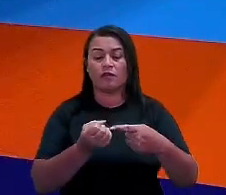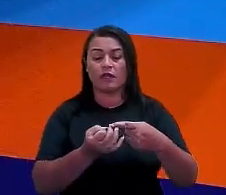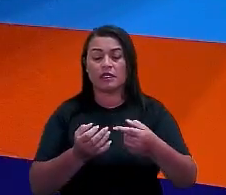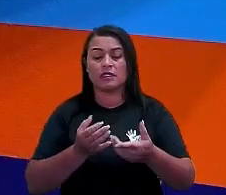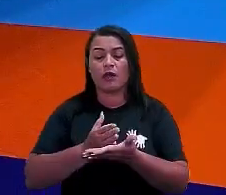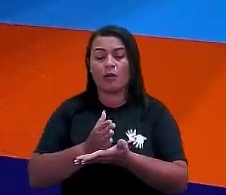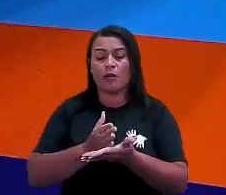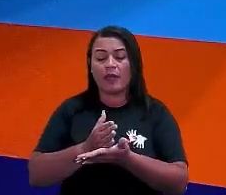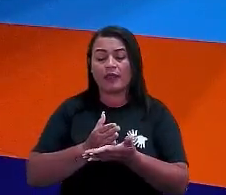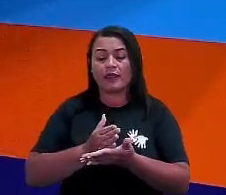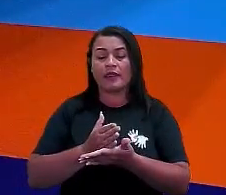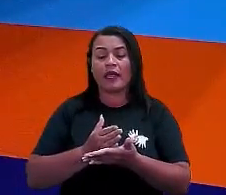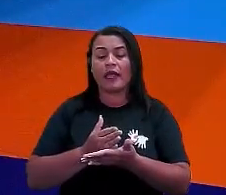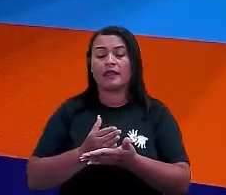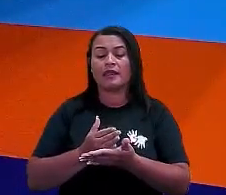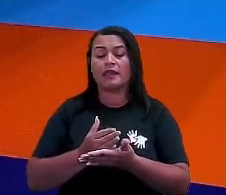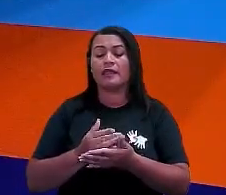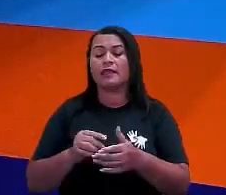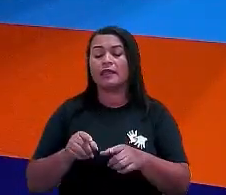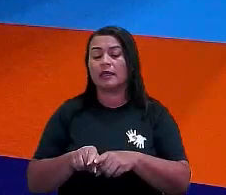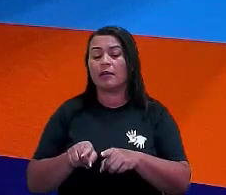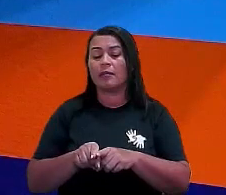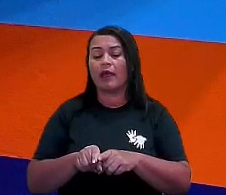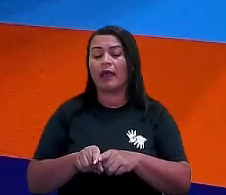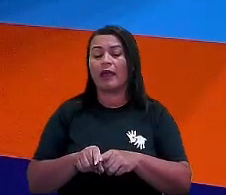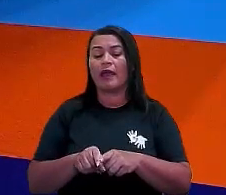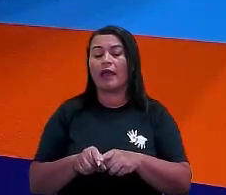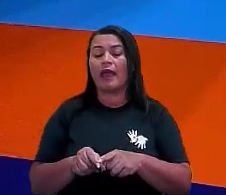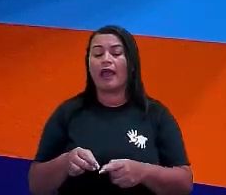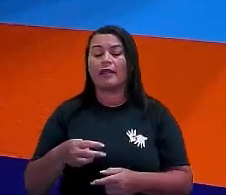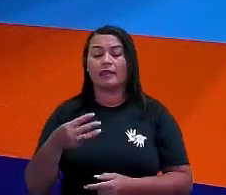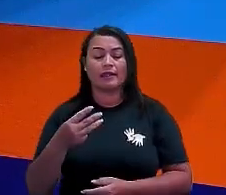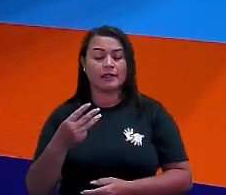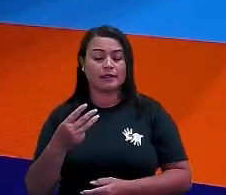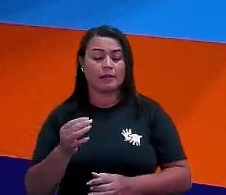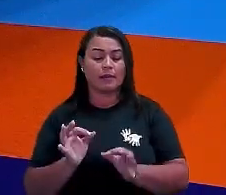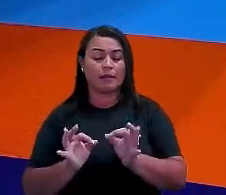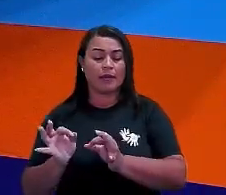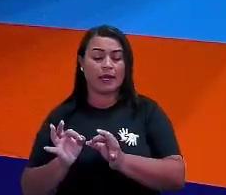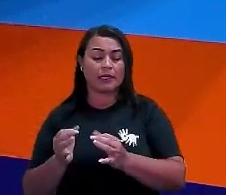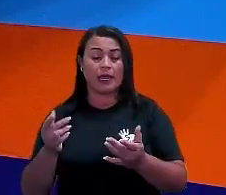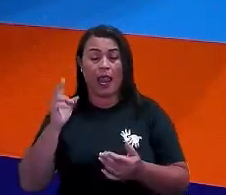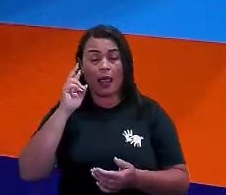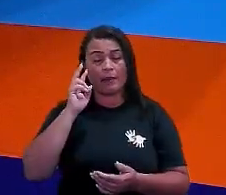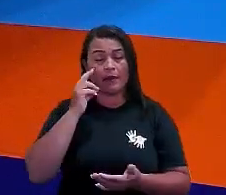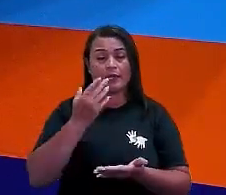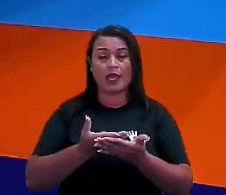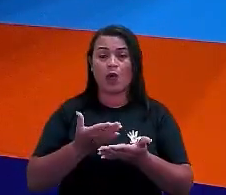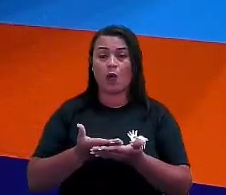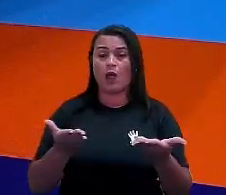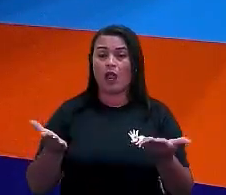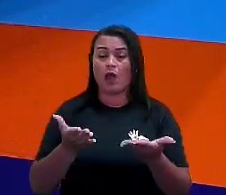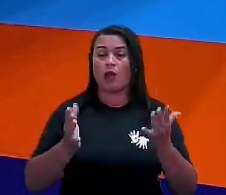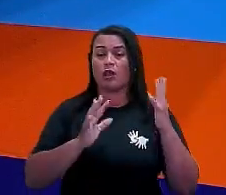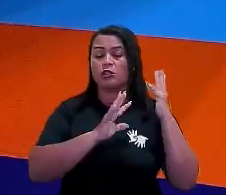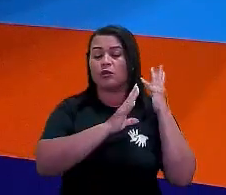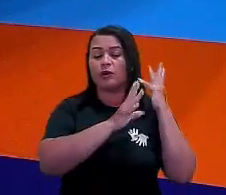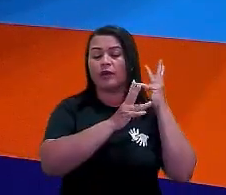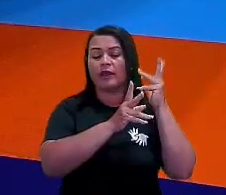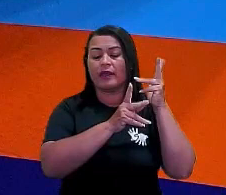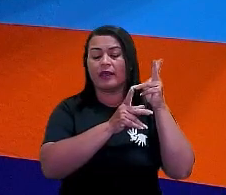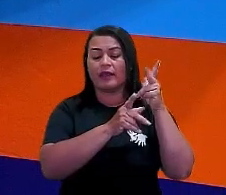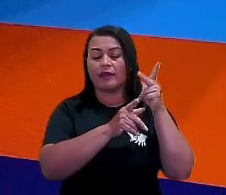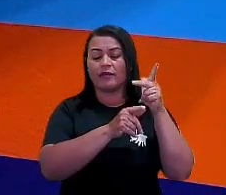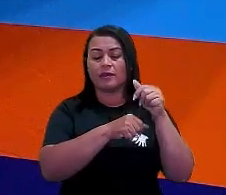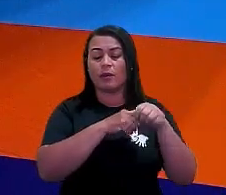fração, metade e terça parte. Lembrando que nossas aulas agora são um momento de revisão.